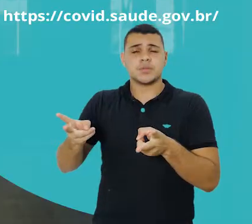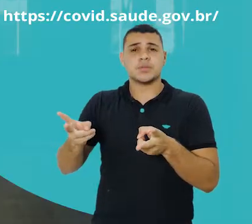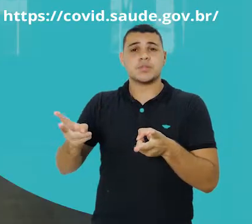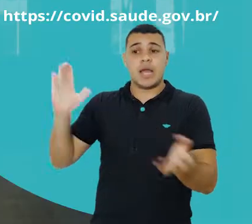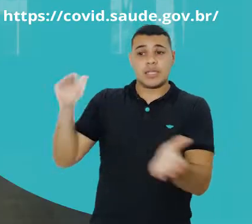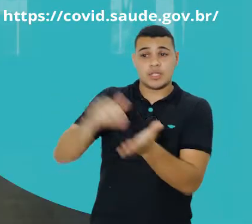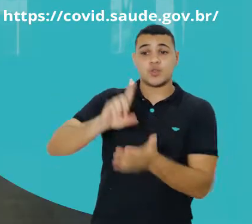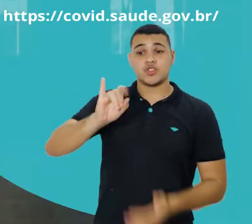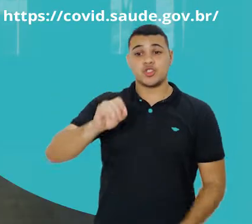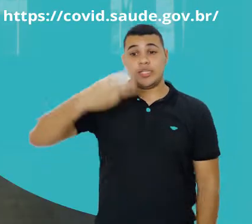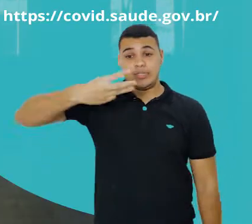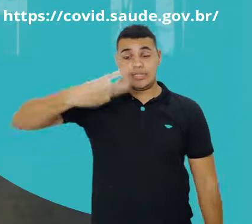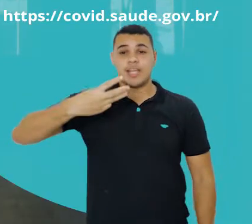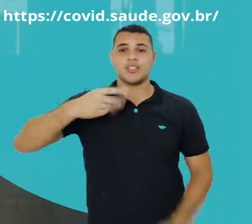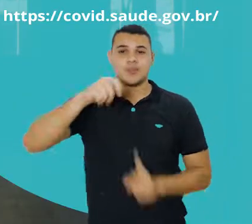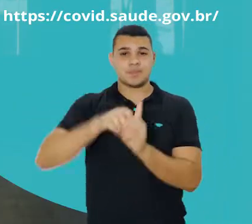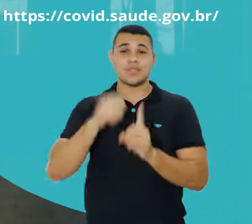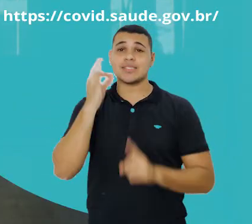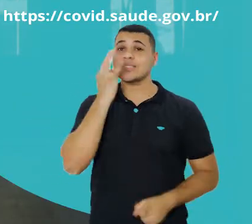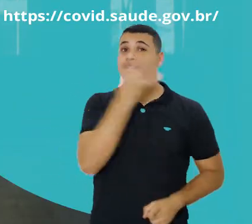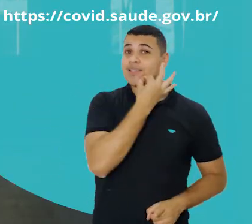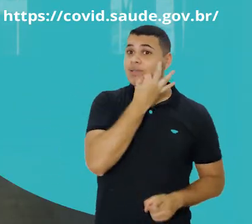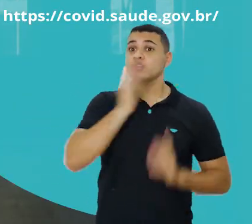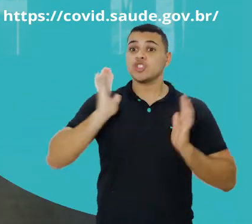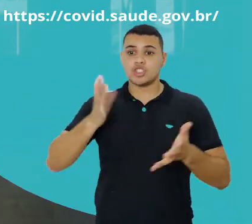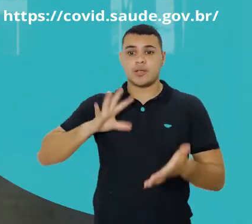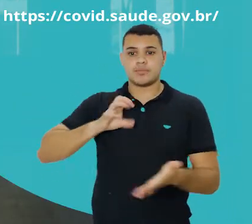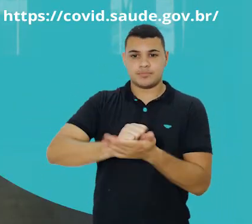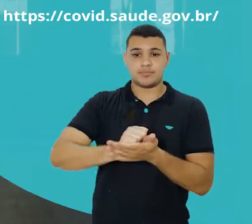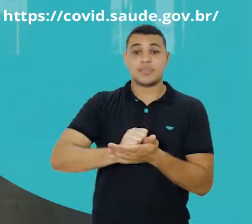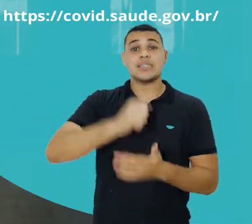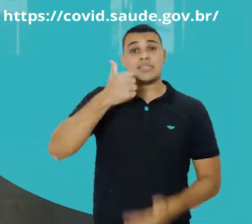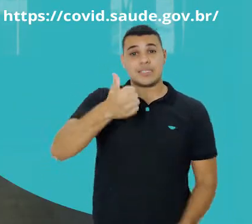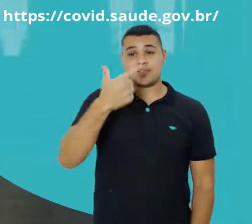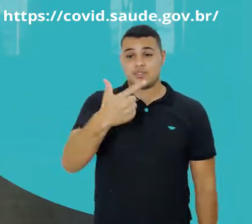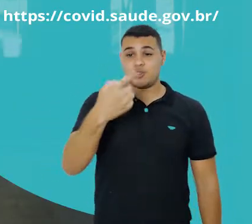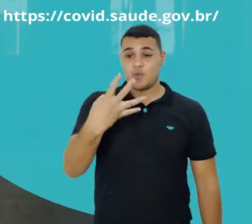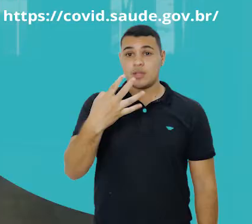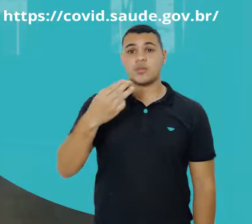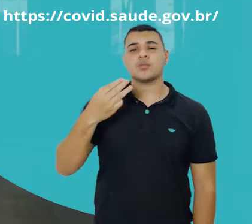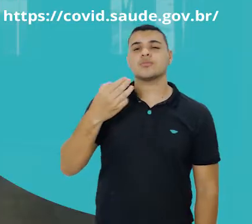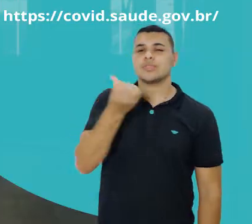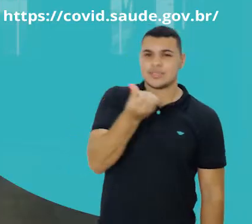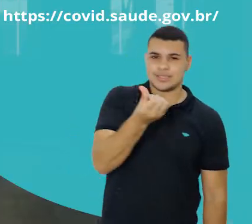período, tá, até o dia 3 de setembro, né, foram confirmados